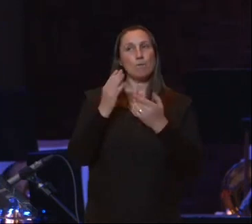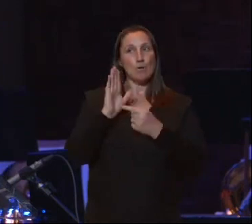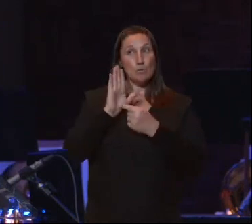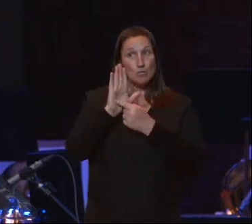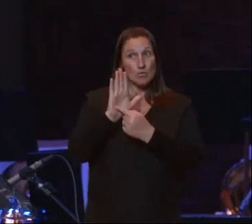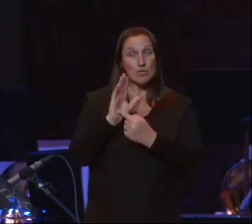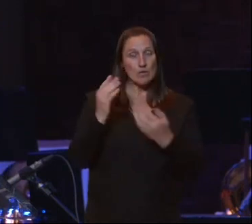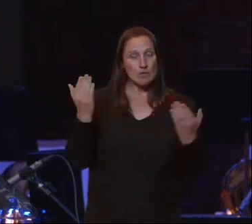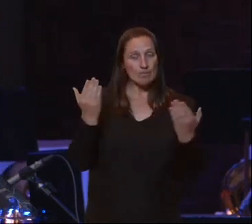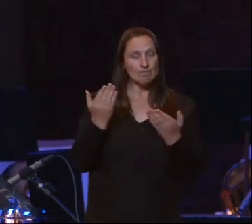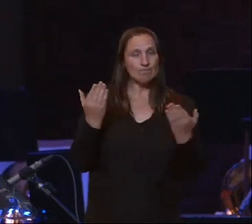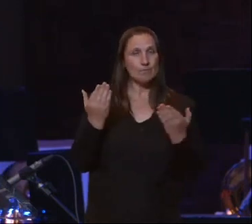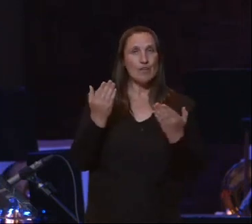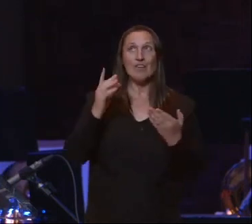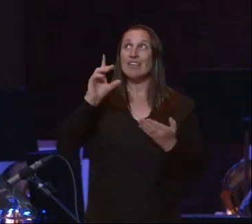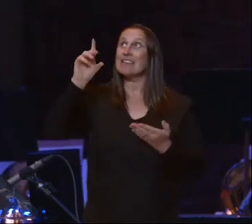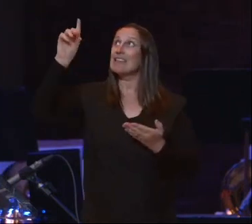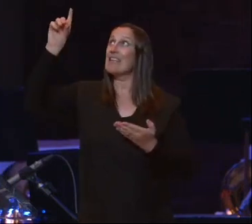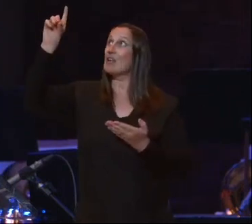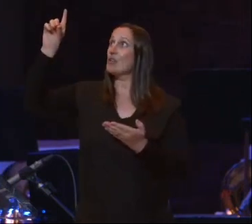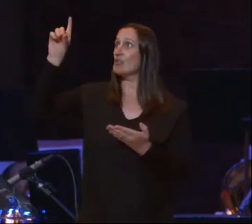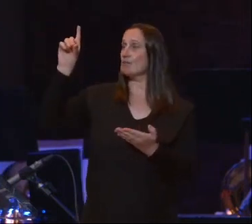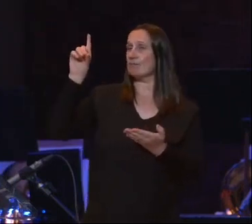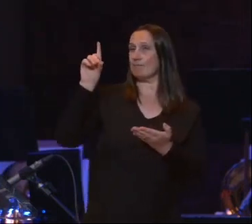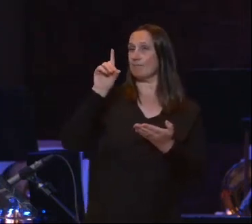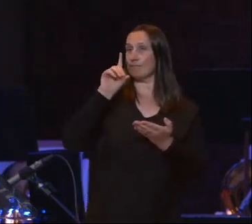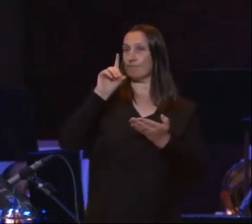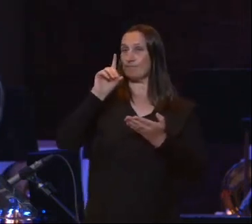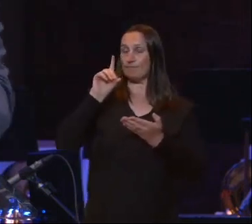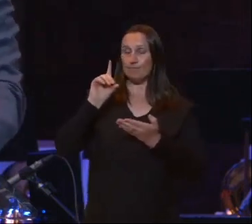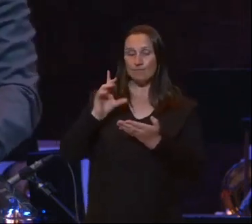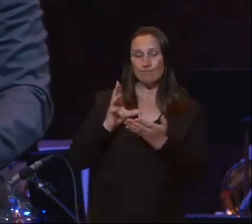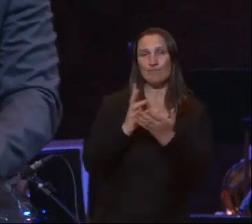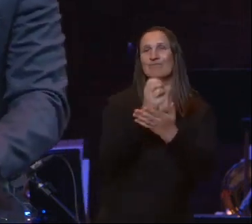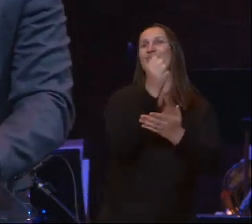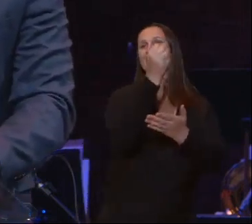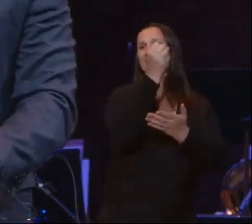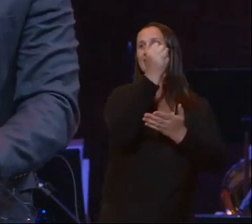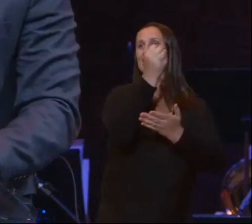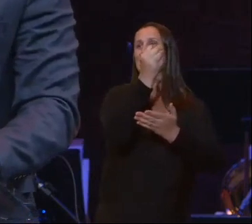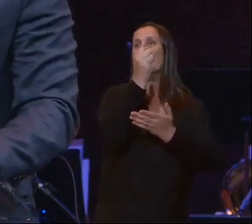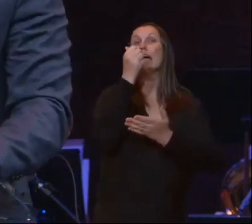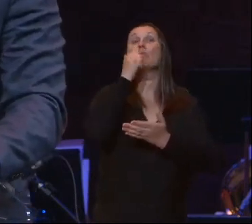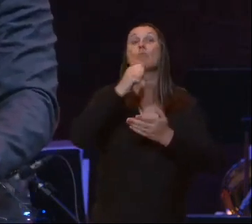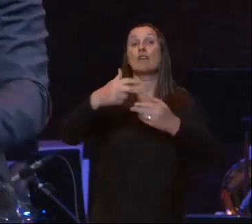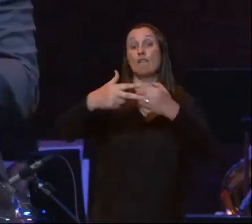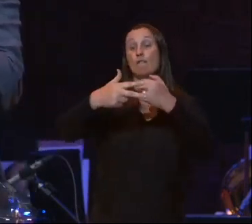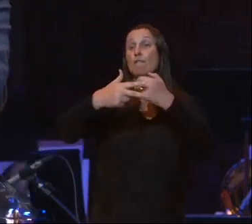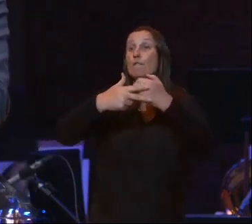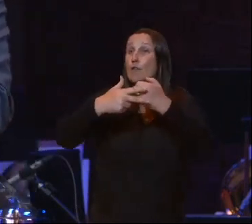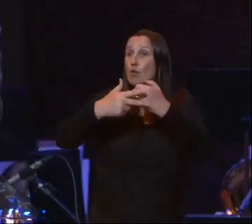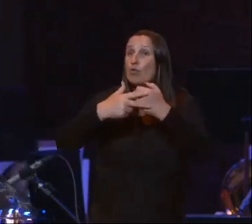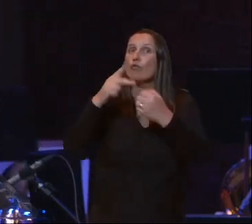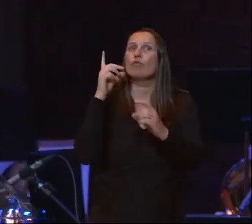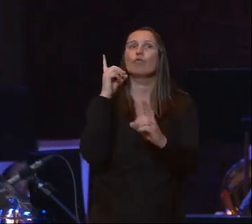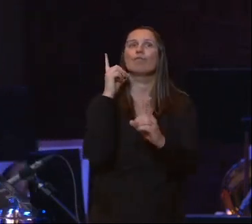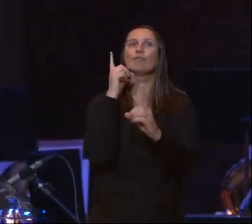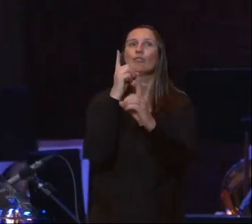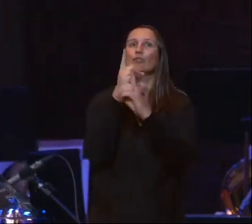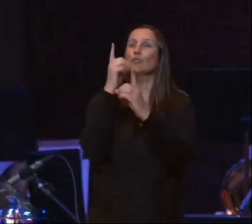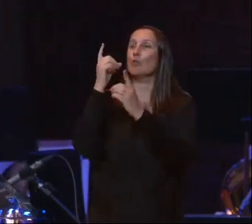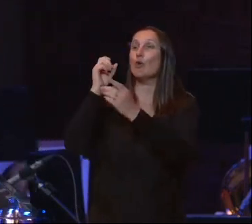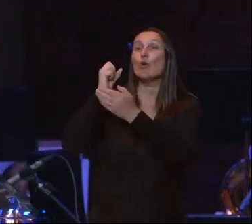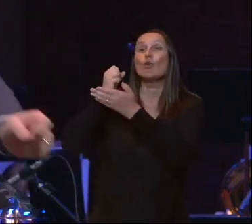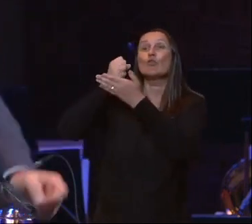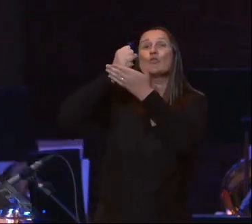de um Deus que vem para nos resgatar. Aquela viúva encontrou socorro no Senhor. E esse versículo que lemos é